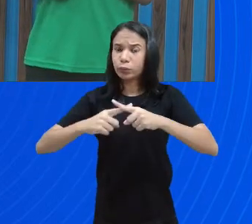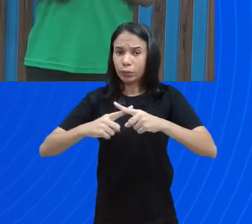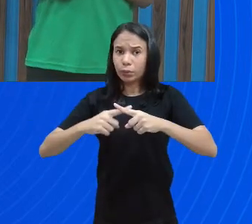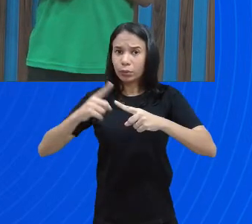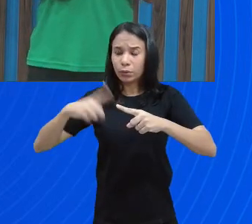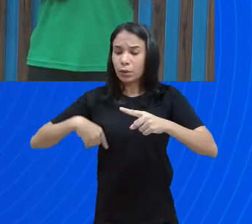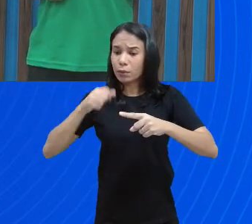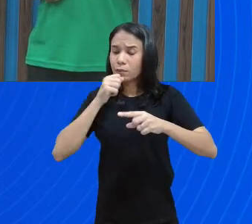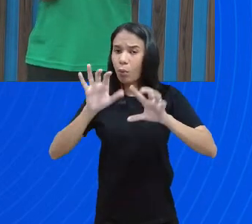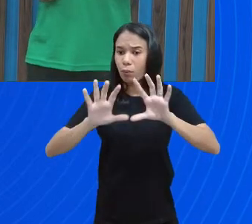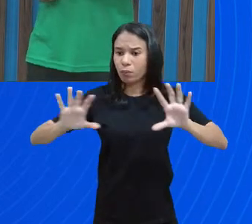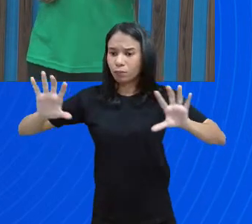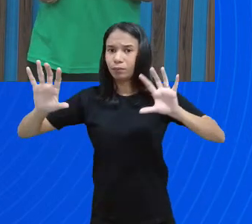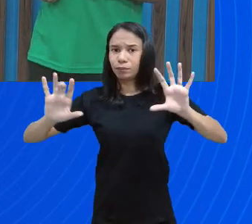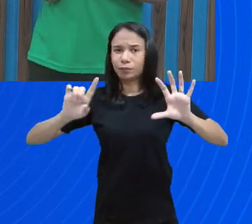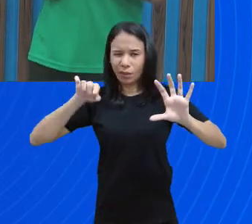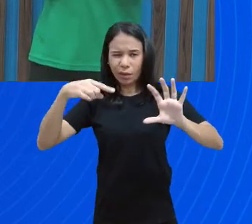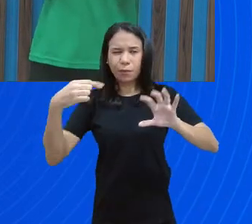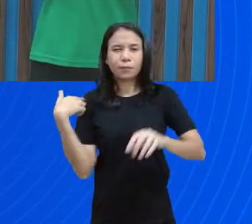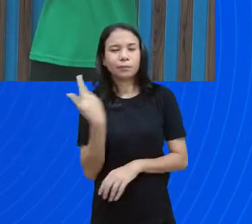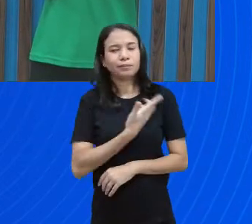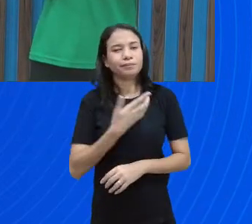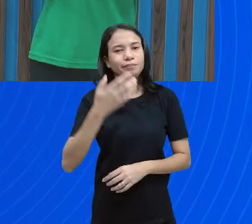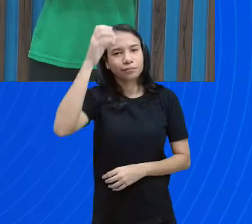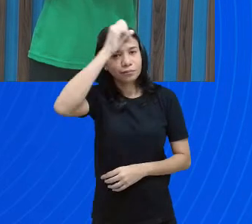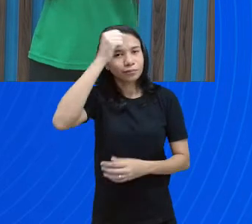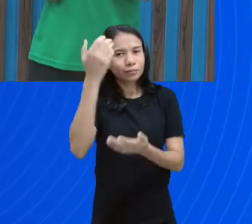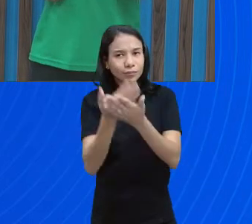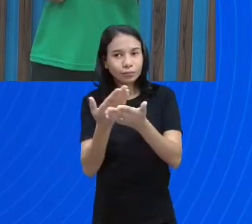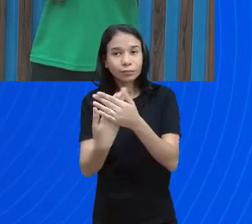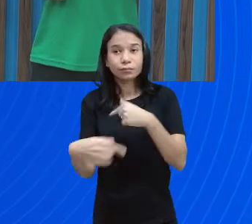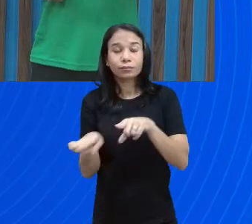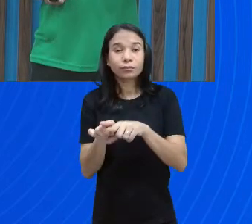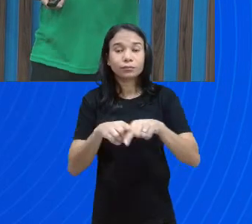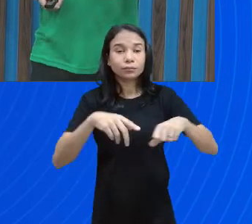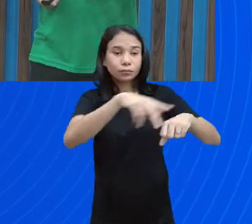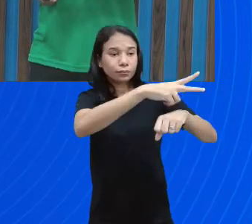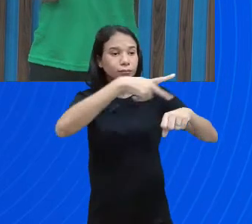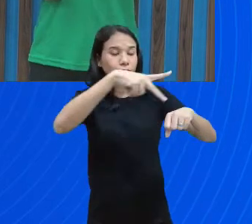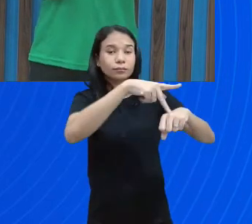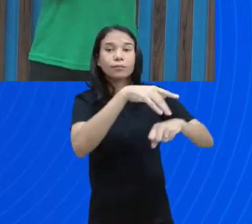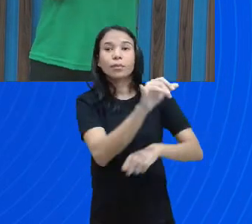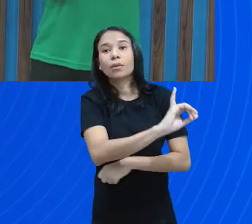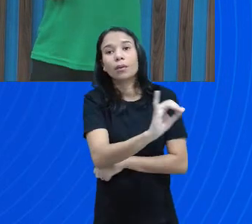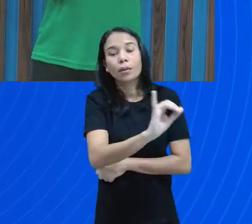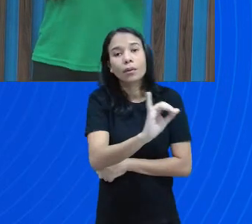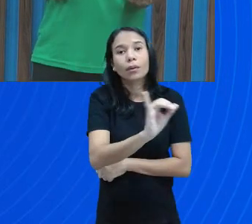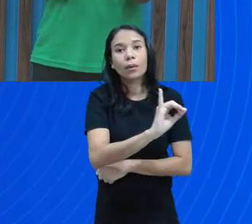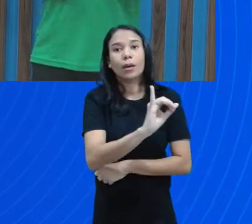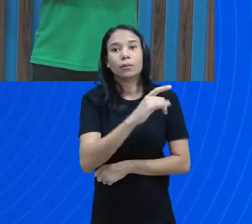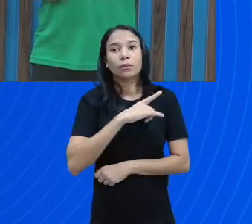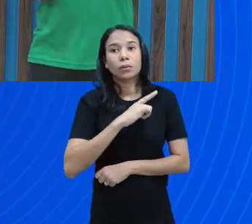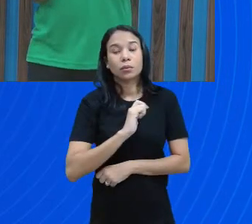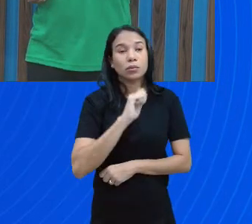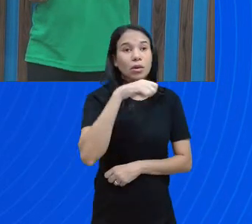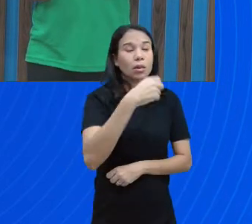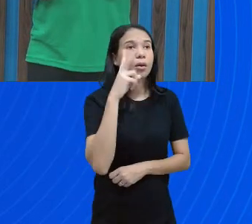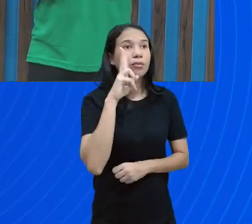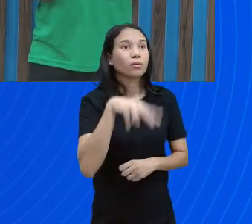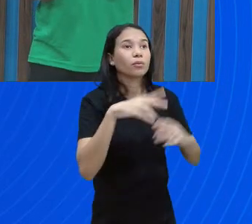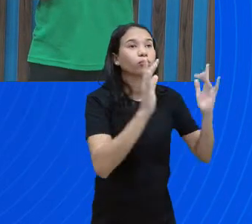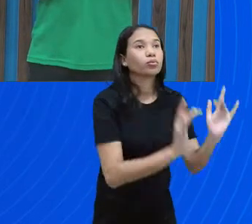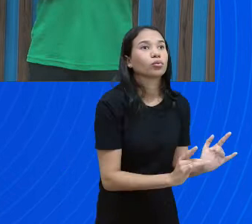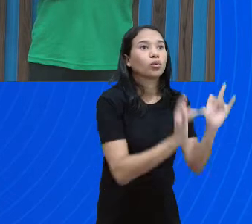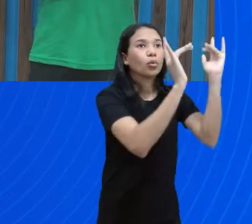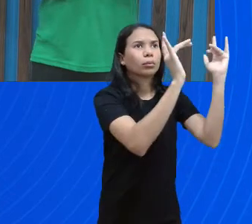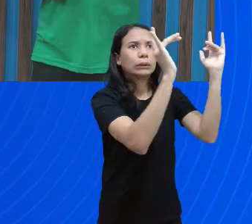com calma, tá? Em outro momento. E aí do lado está um exemplo de país que é a Itália, né? Então eu tenho um símbolo, a gente vê essa torre, a torre de